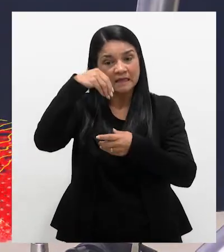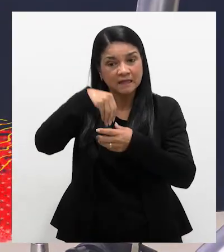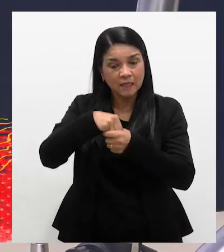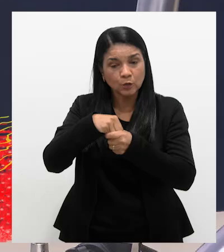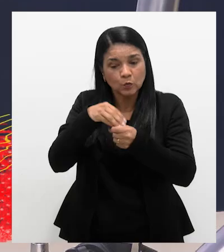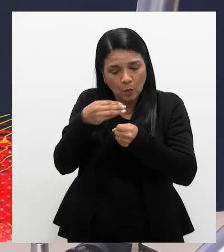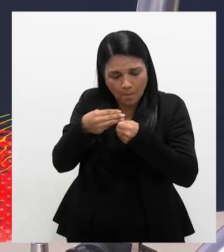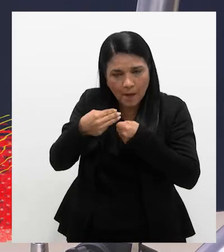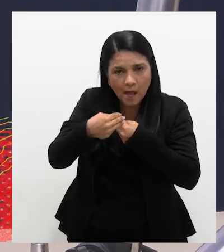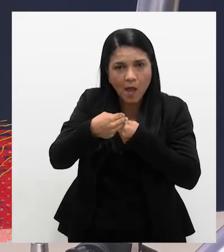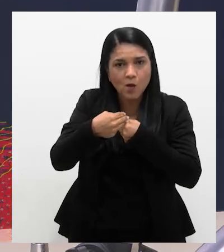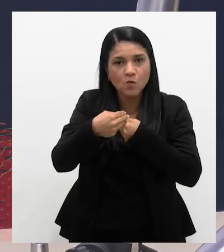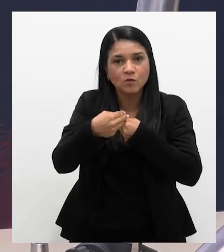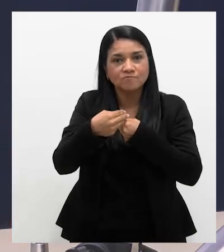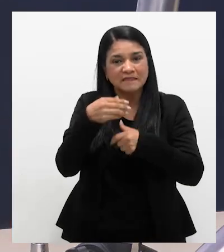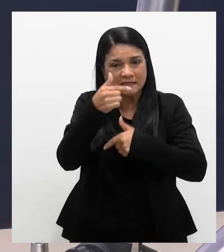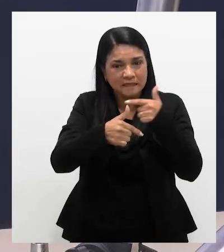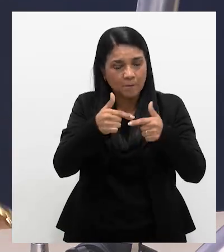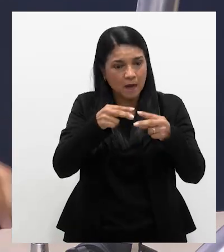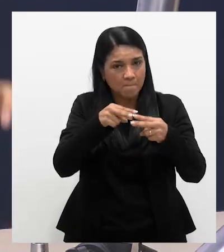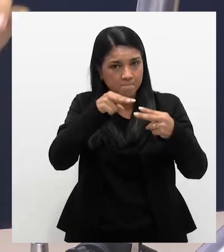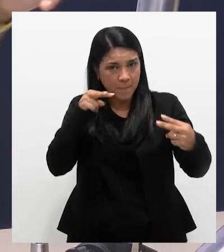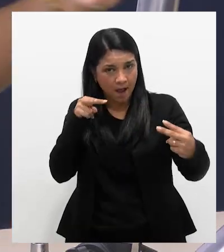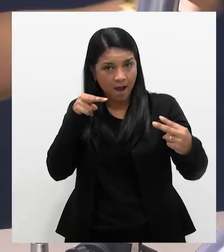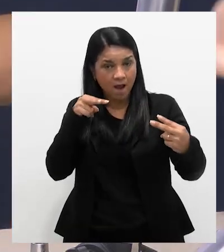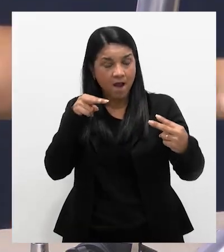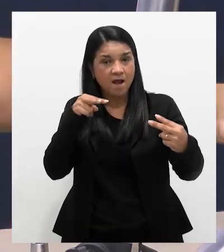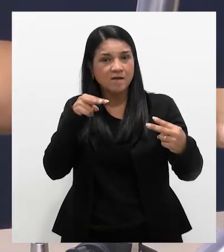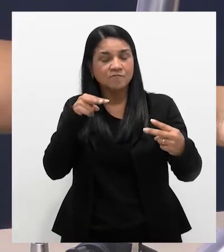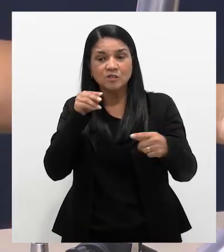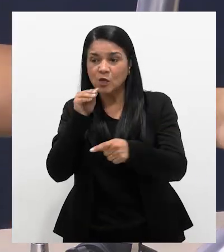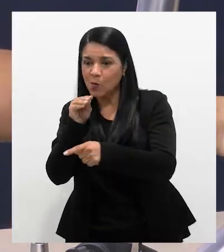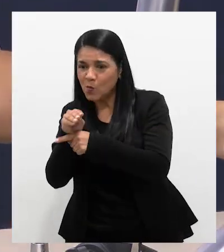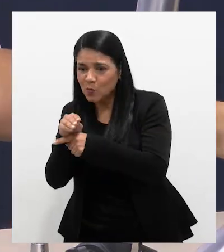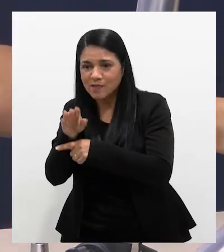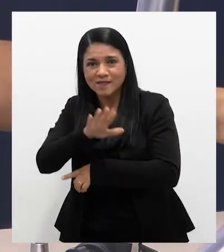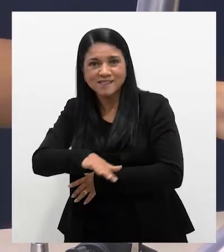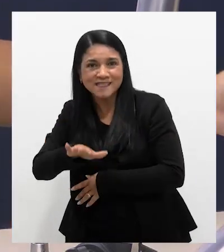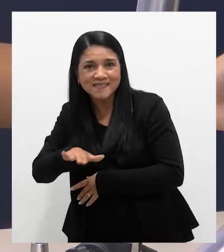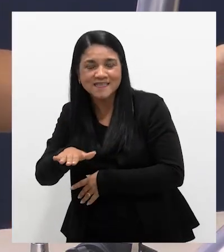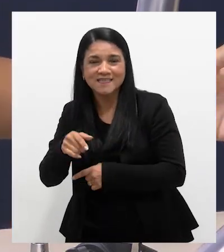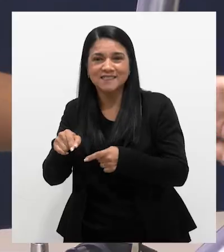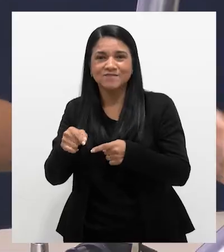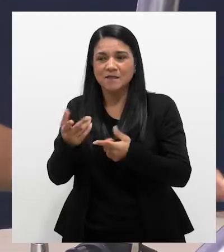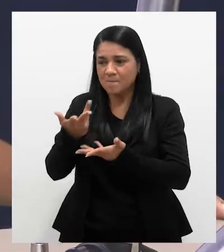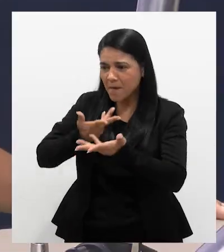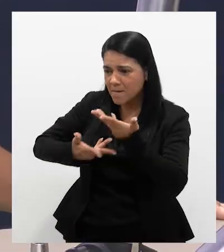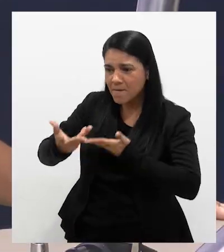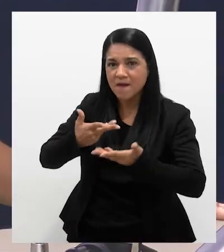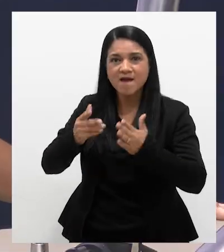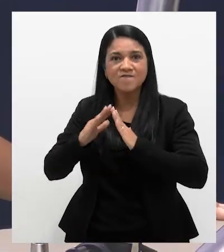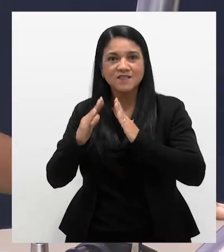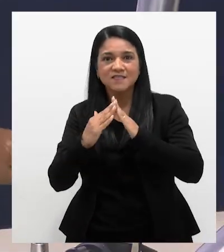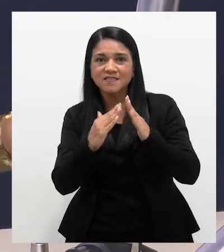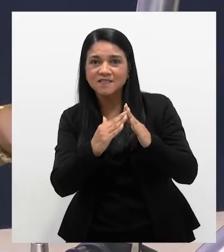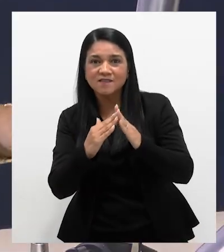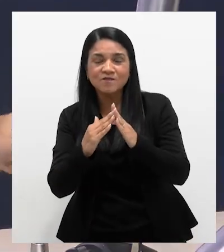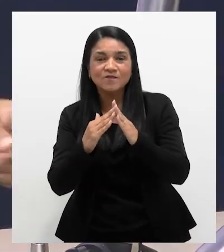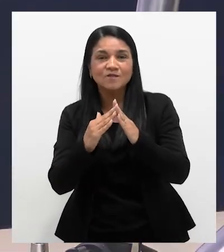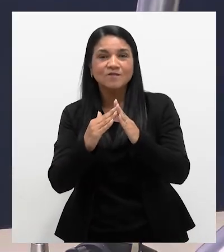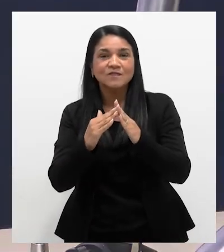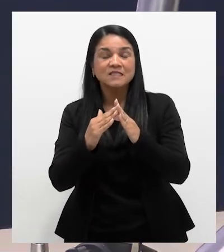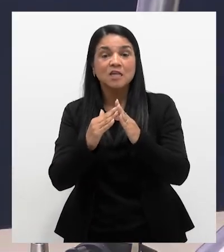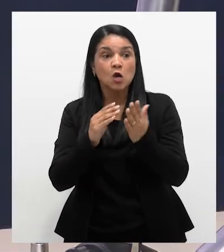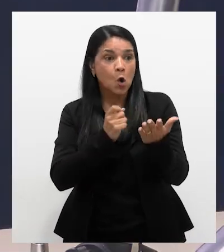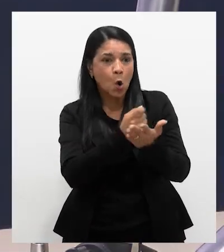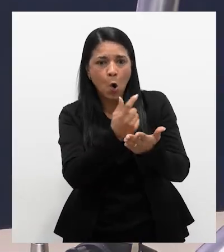do bairro, que Aham. quando você trabalha de home office, você cuida melhor das crianças, você tem uma conversa melhor com seu vizinho, você